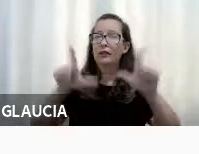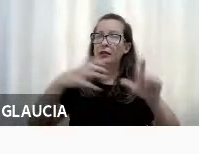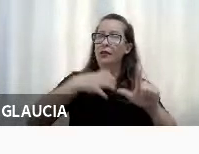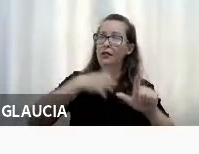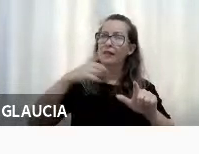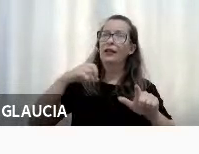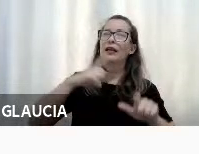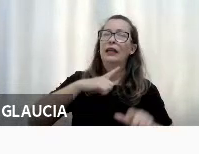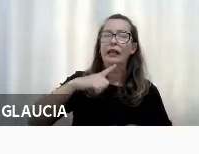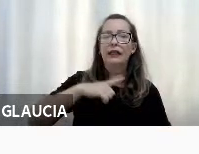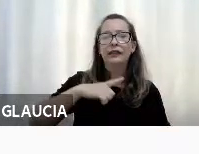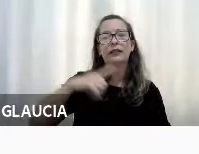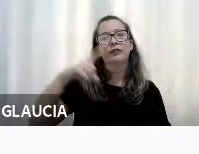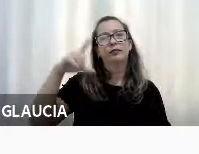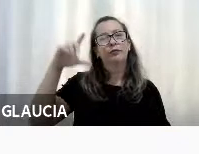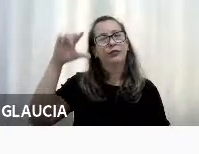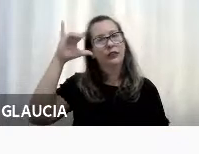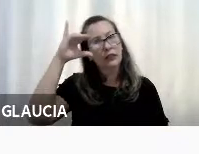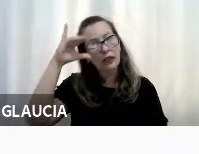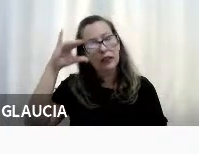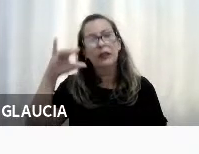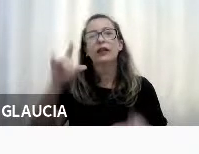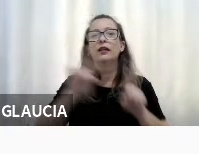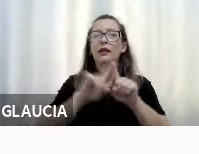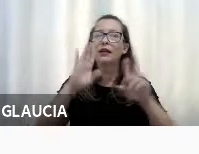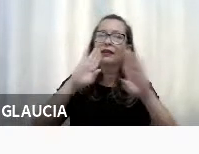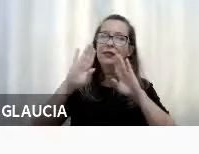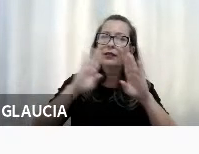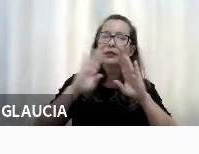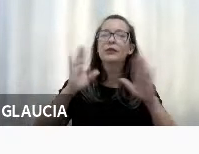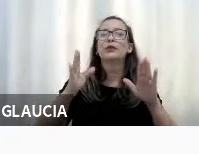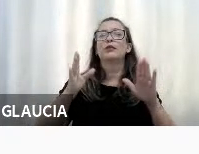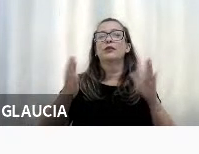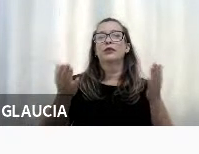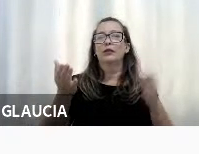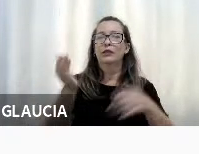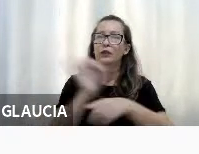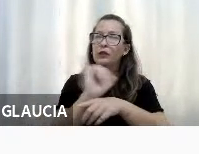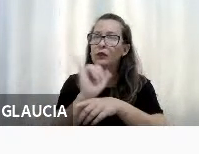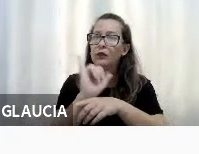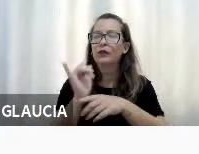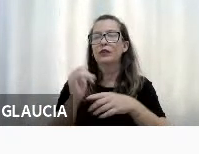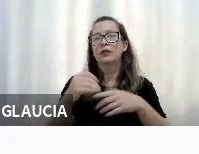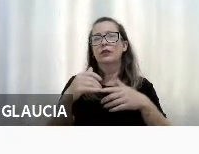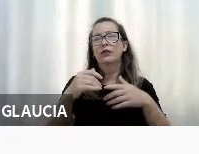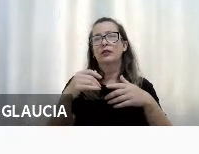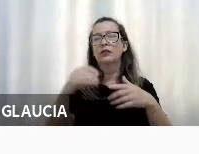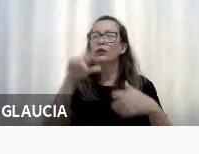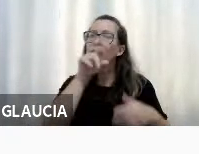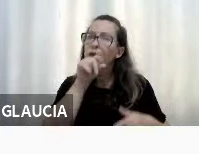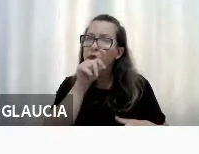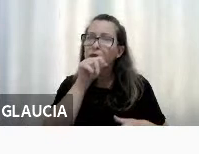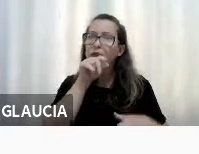nas redes sociais da TVE Bahia, somando Facebook, YouTube e, enfim, Twitter, etc. É,